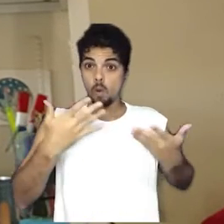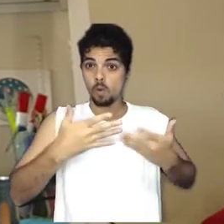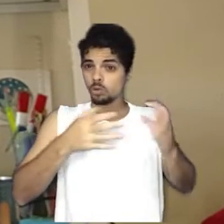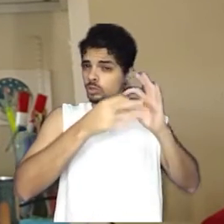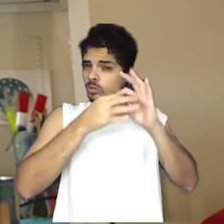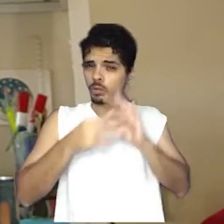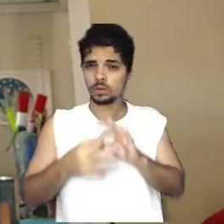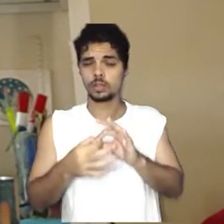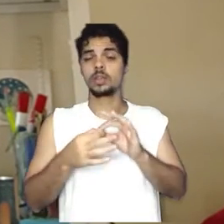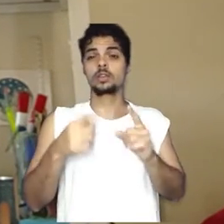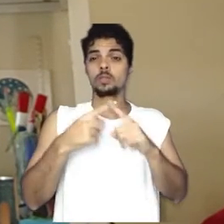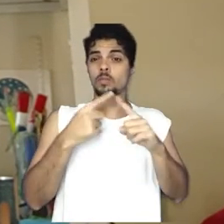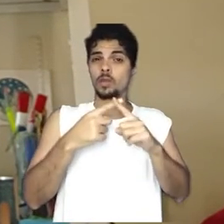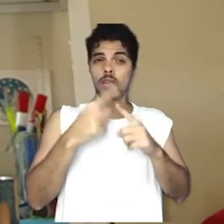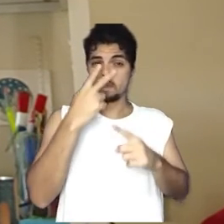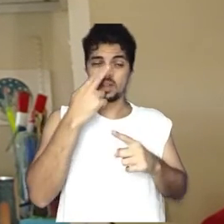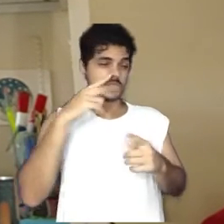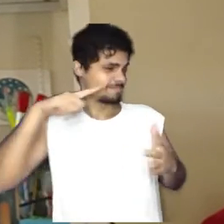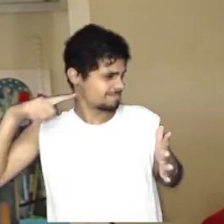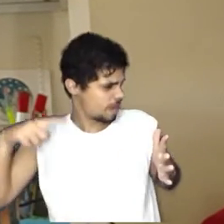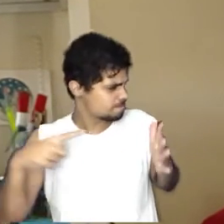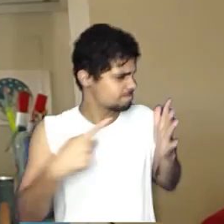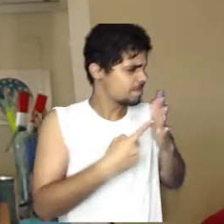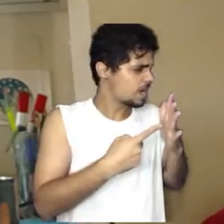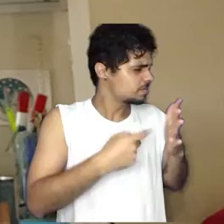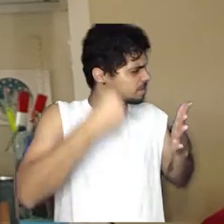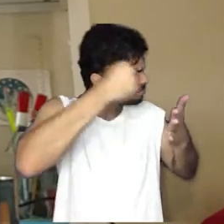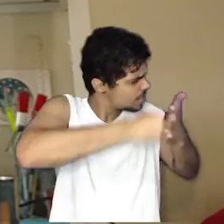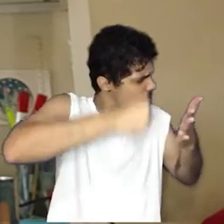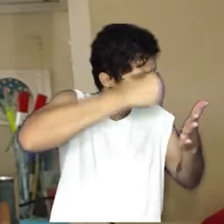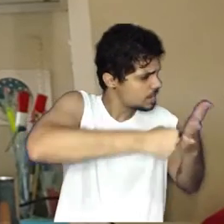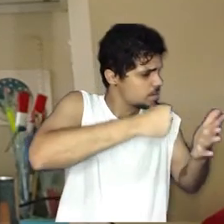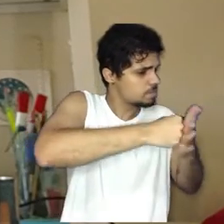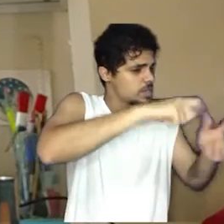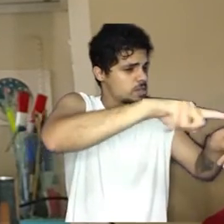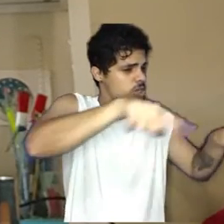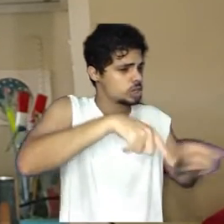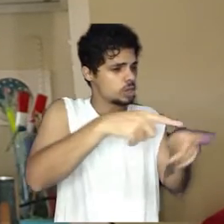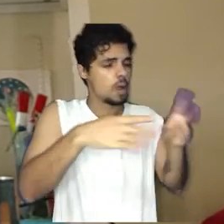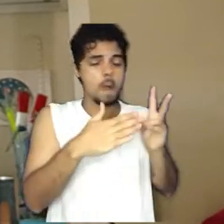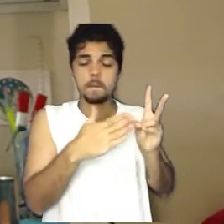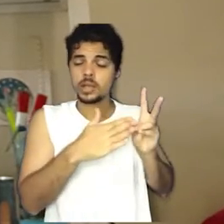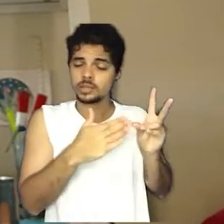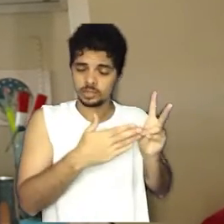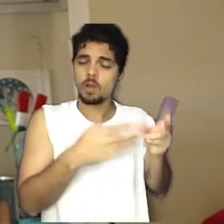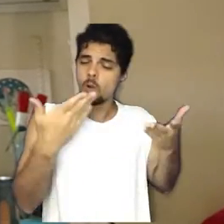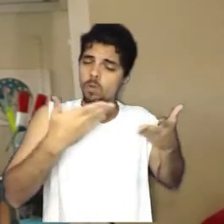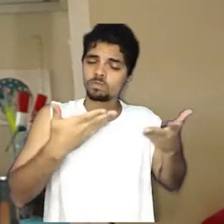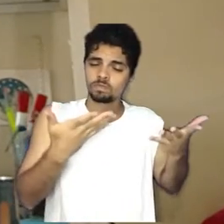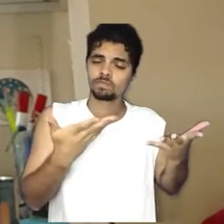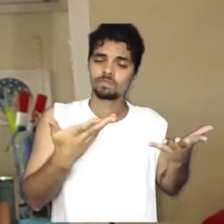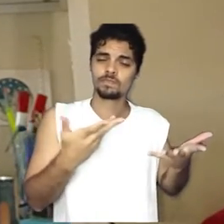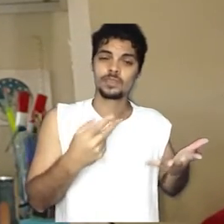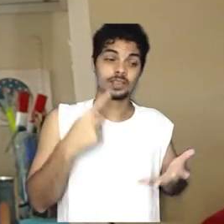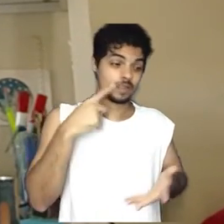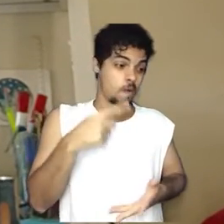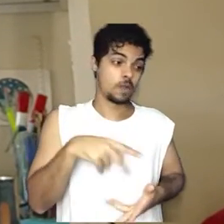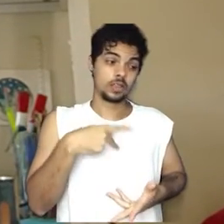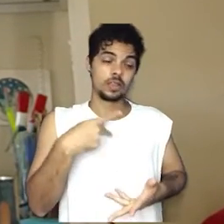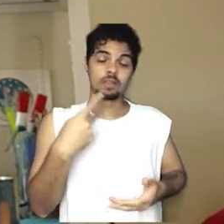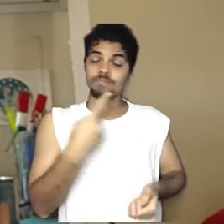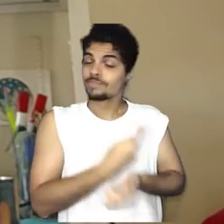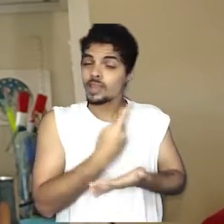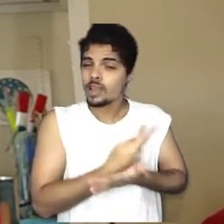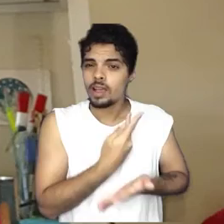ataques aos territórios indígenas. Então, é muito importante trazer a discussão sobre a cidadania indígena, sobre a